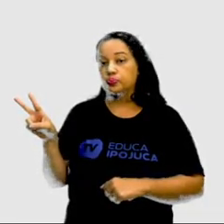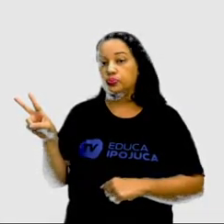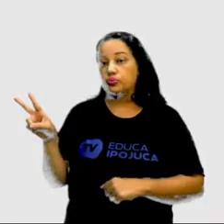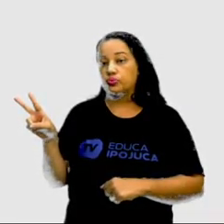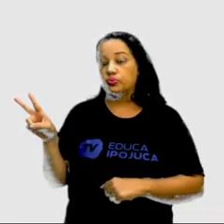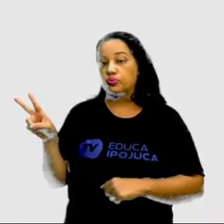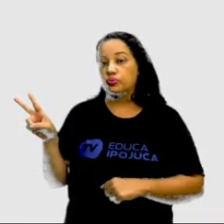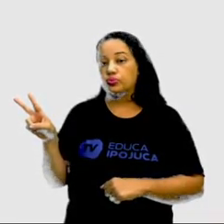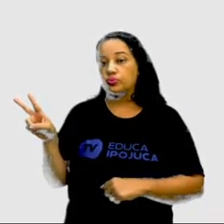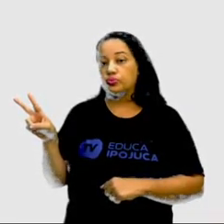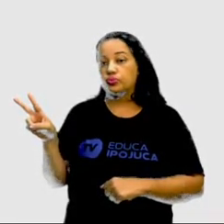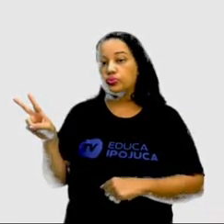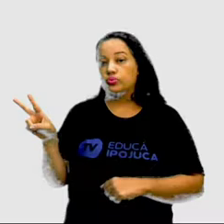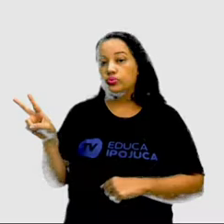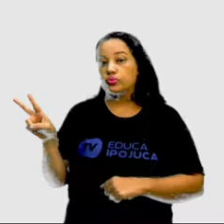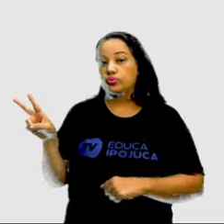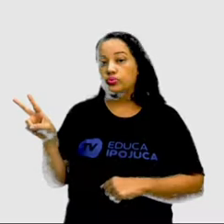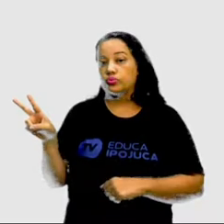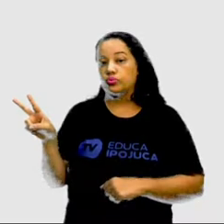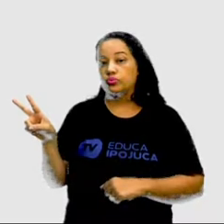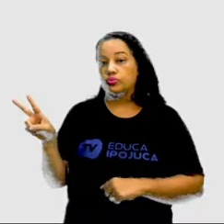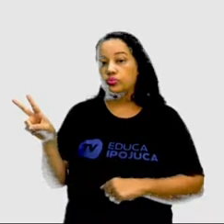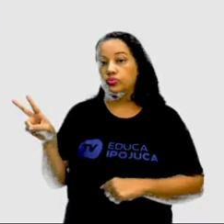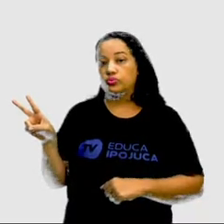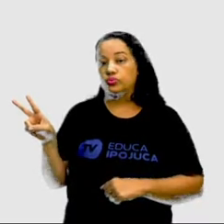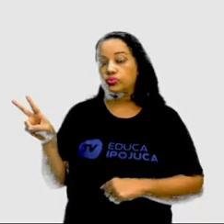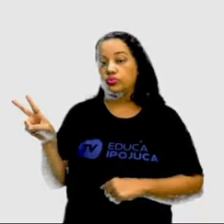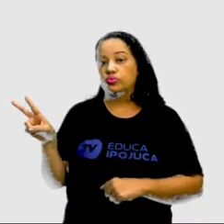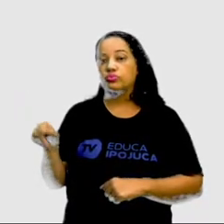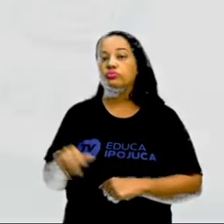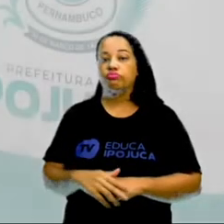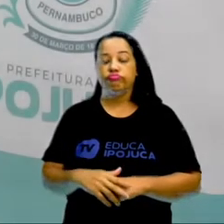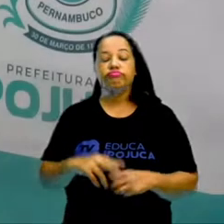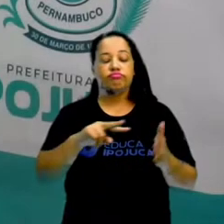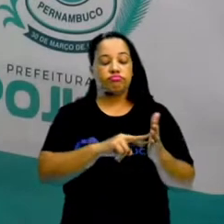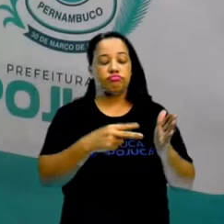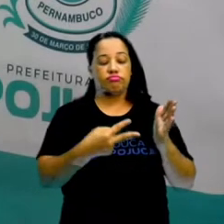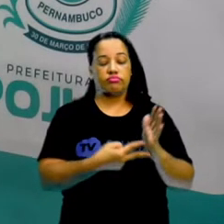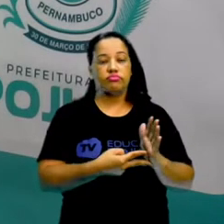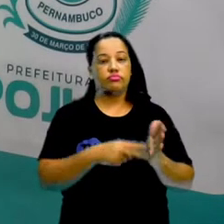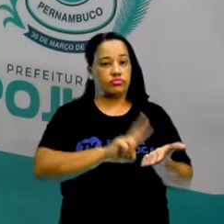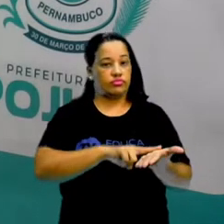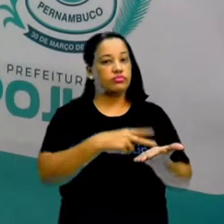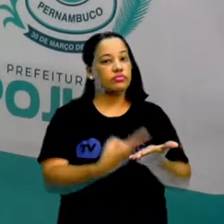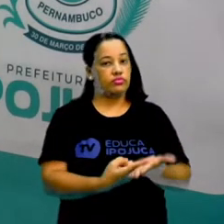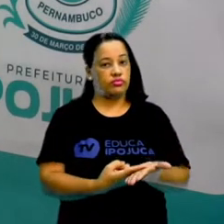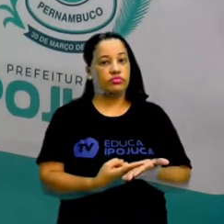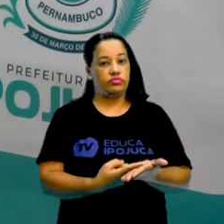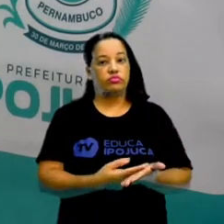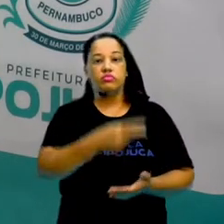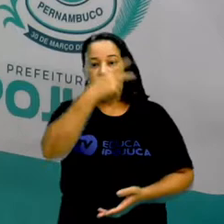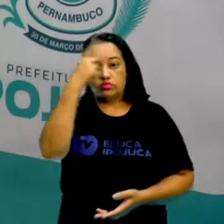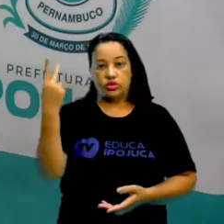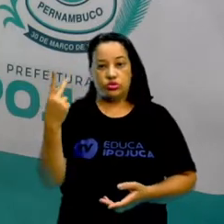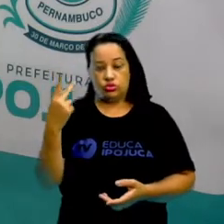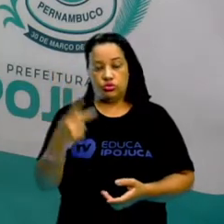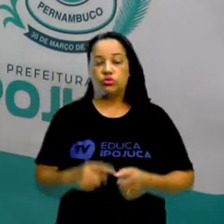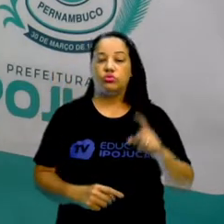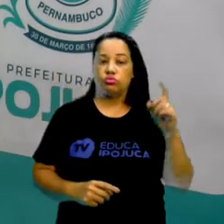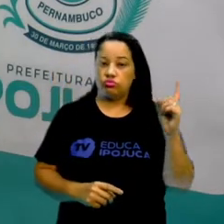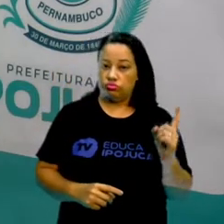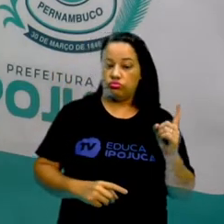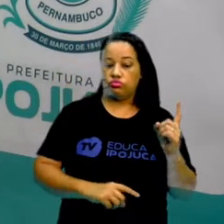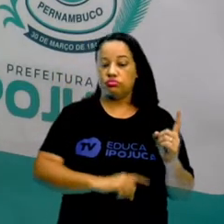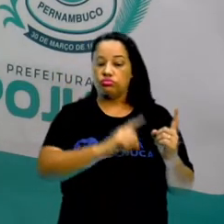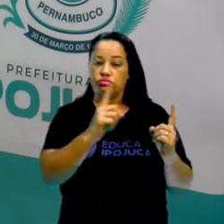phone number to send you a message about it. Ou seja, essas duas pessoas aqui, o Leroy e